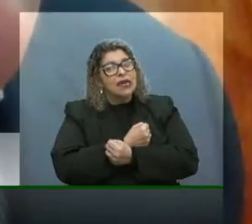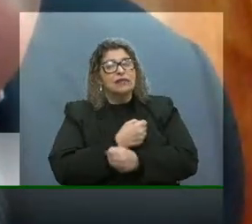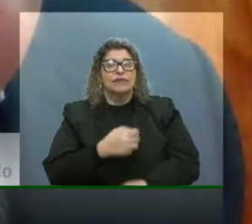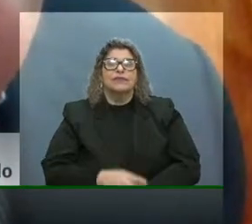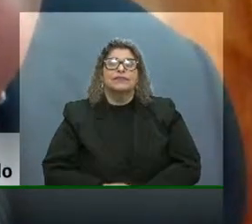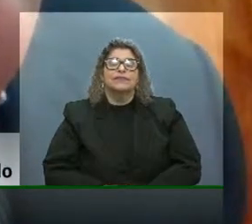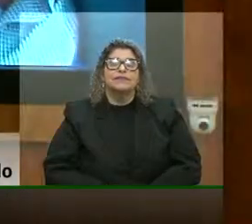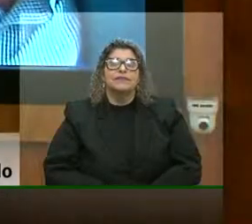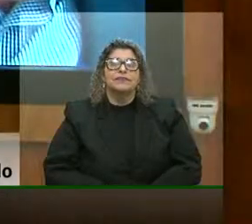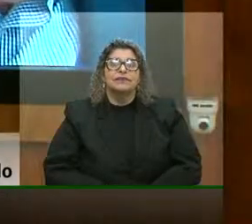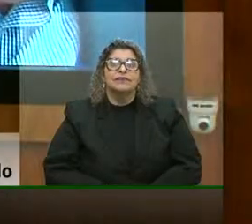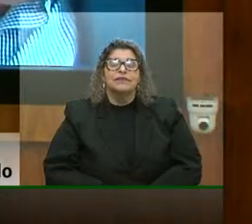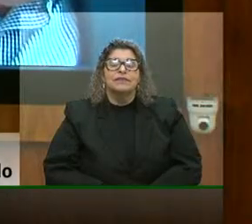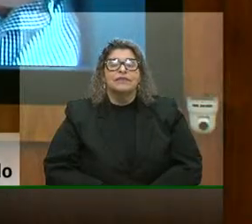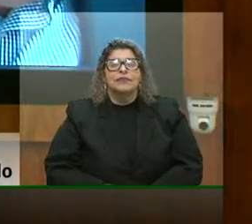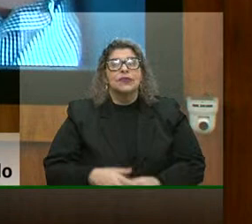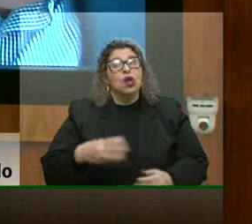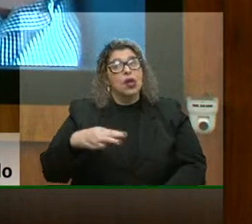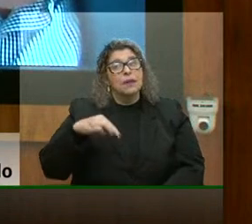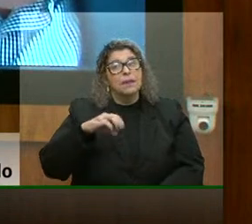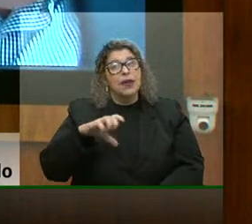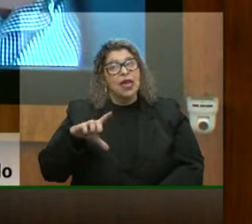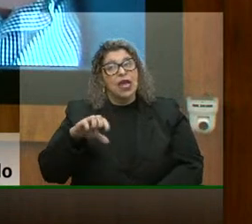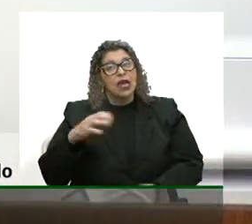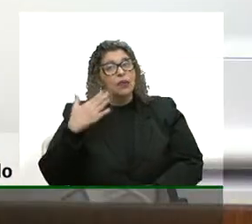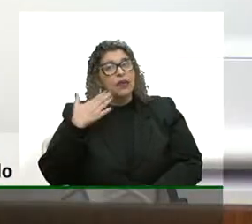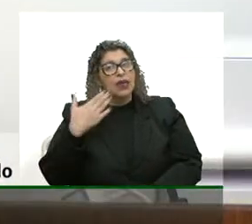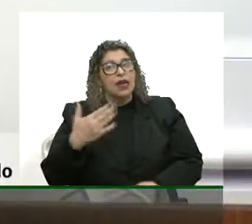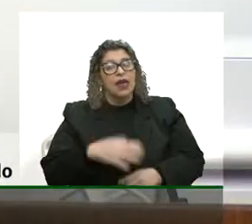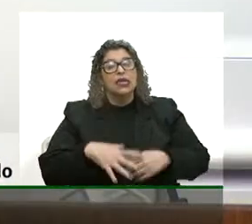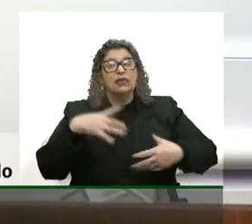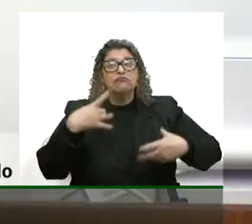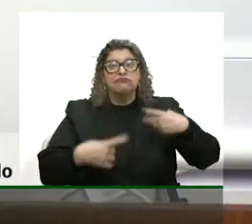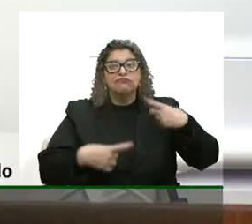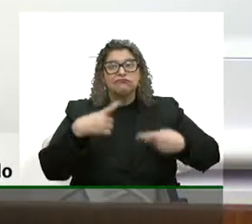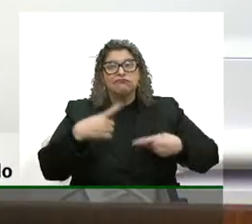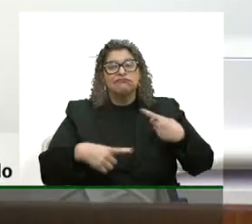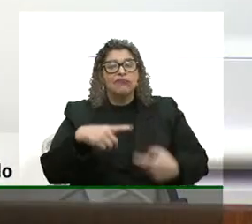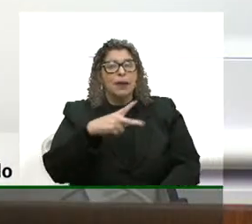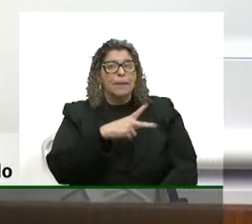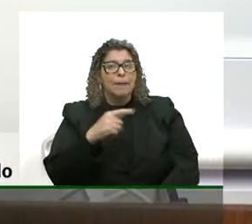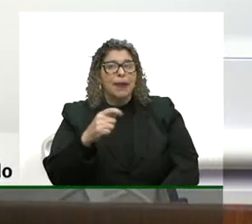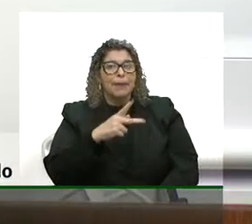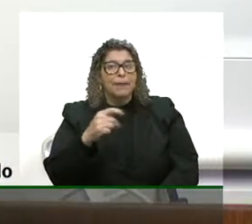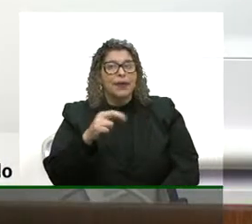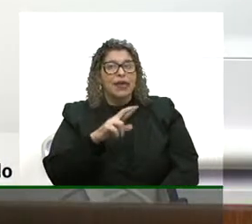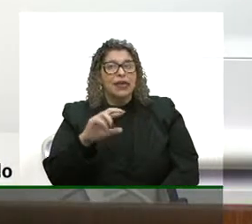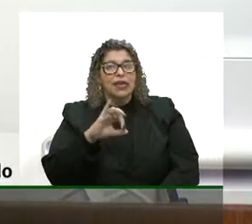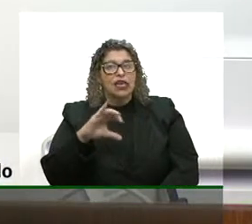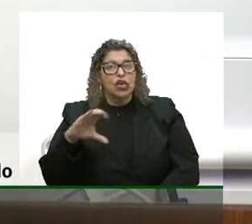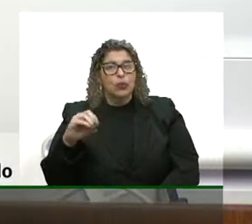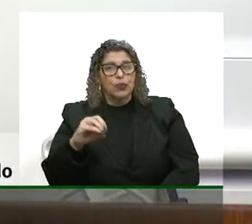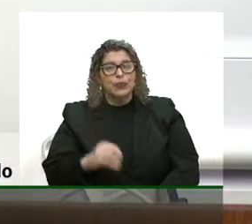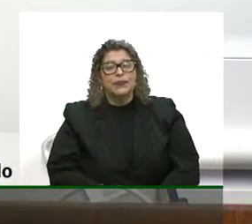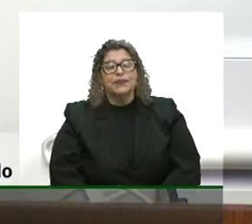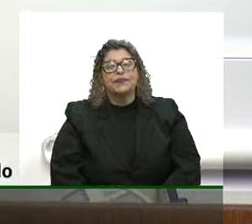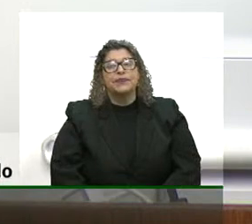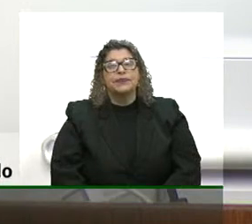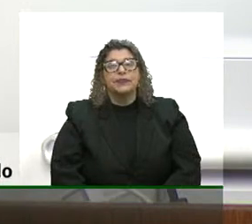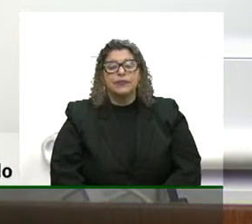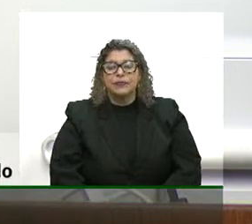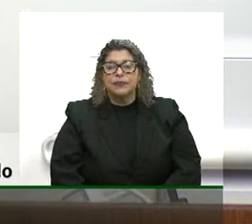Ok, deputado Sebastião Melo, agora inscrito para discutir, deputado Paparico Bach. Deputado